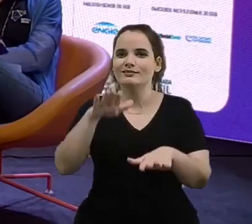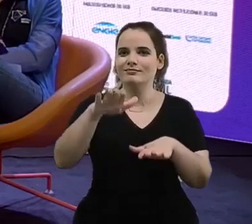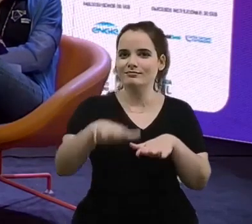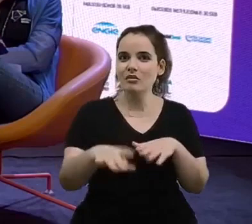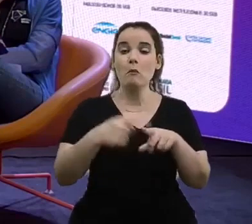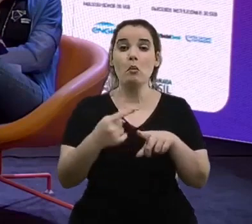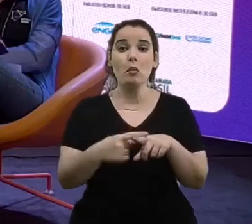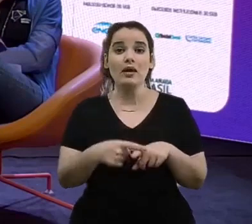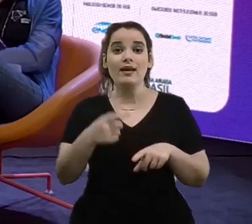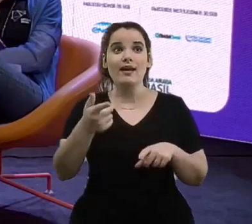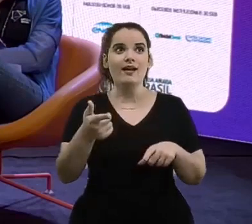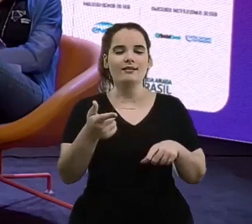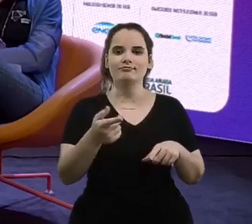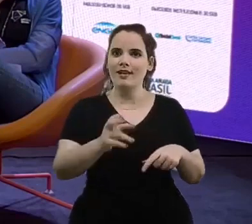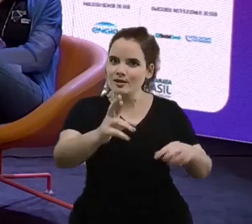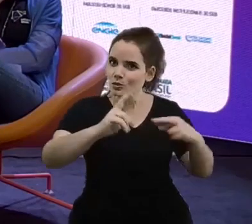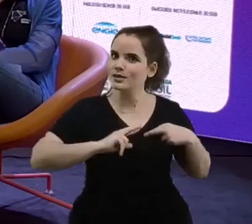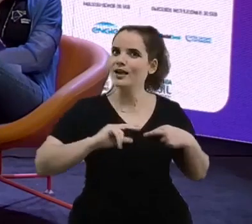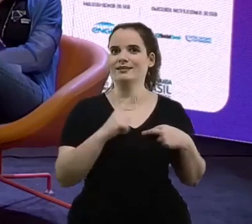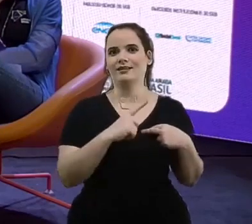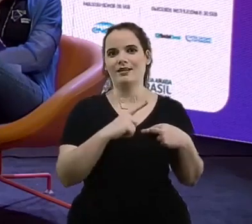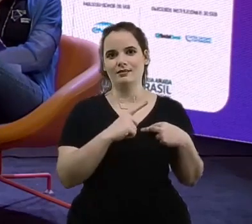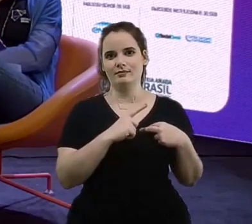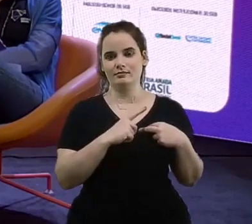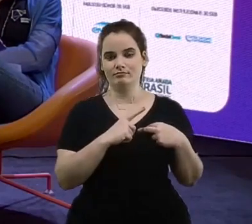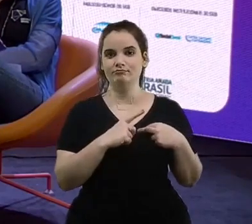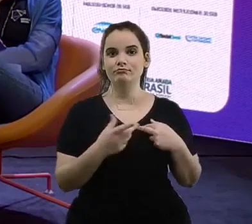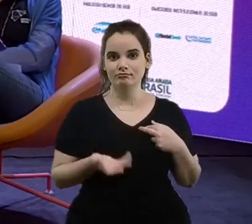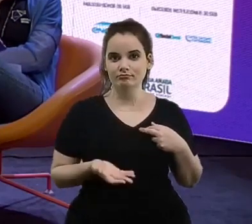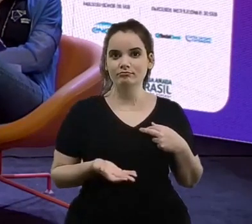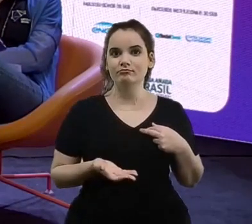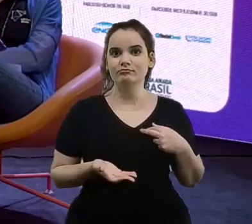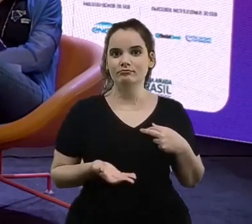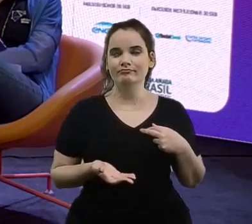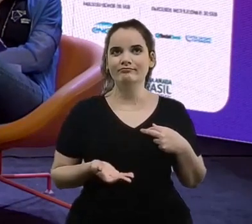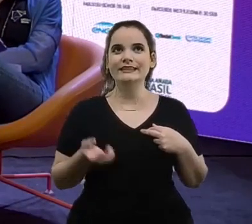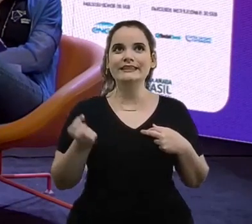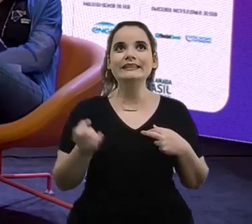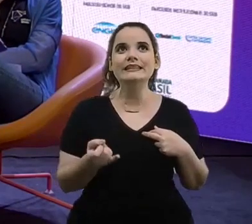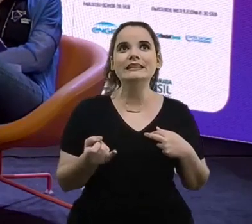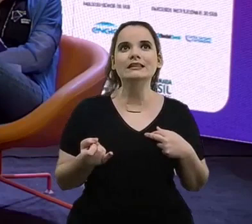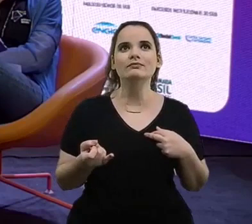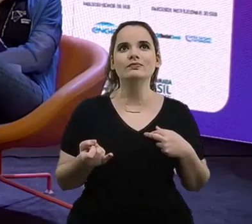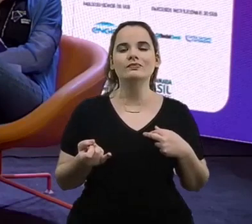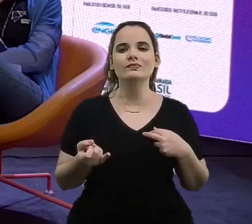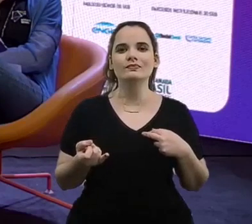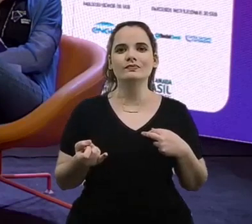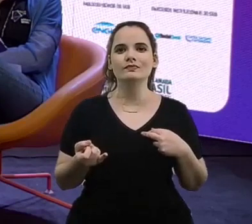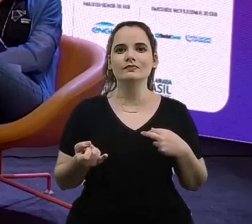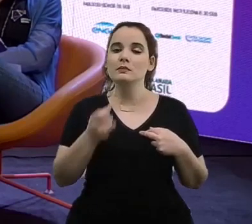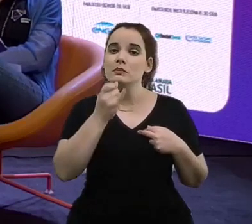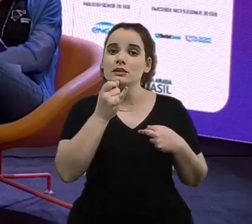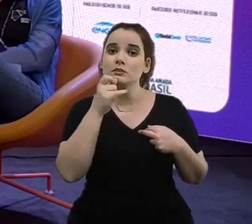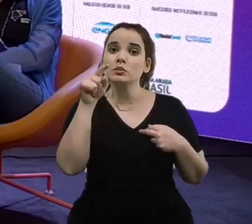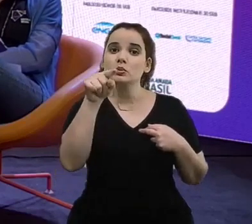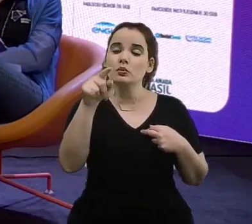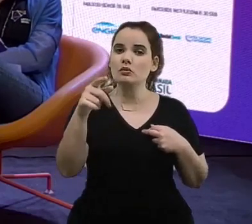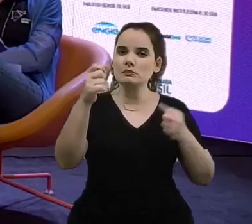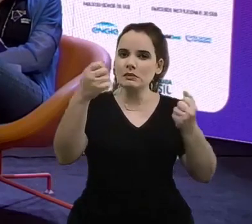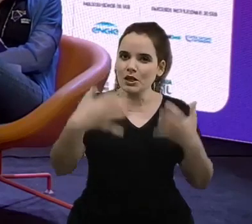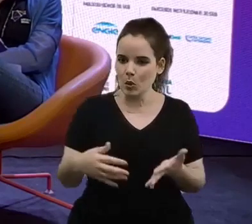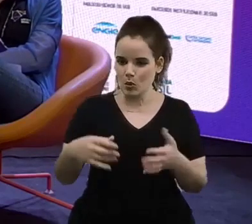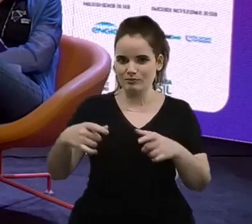da Covid-19, nosso mapa de calor, que desce a um nível aí bem próximo ao bairro, que